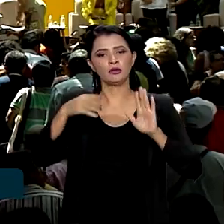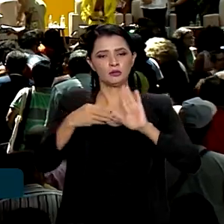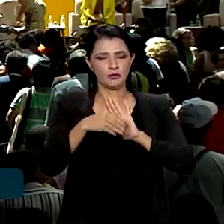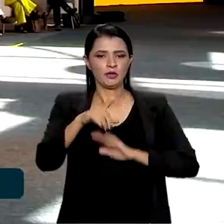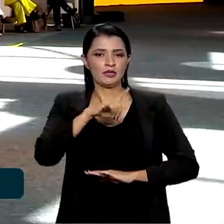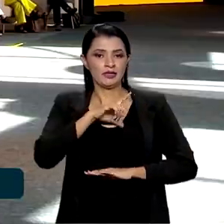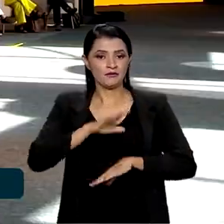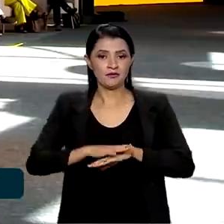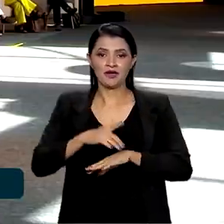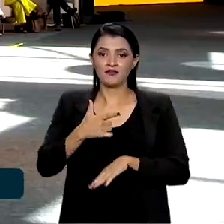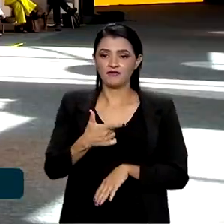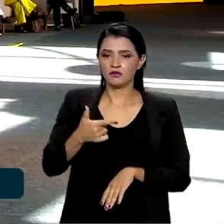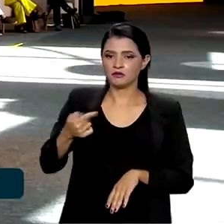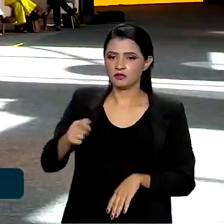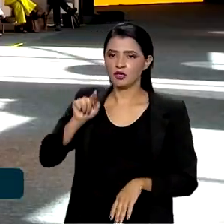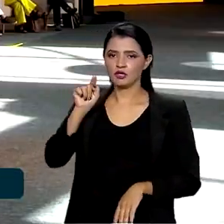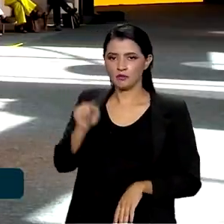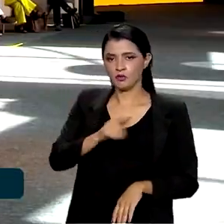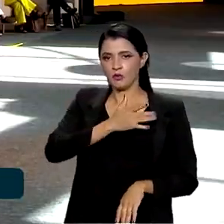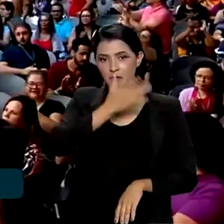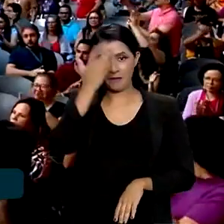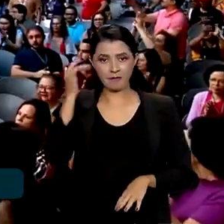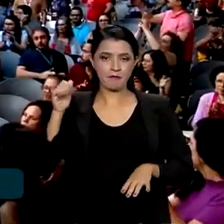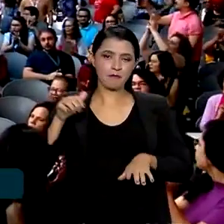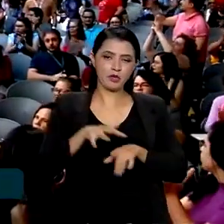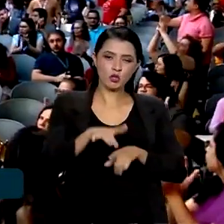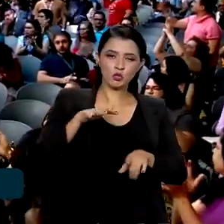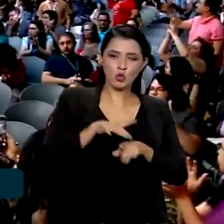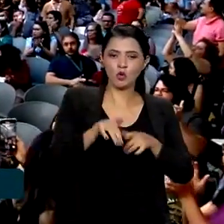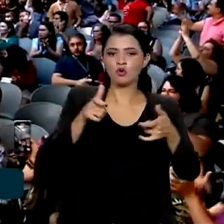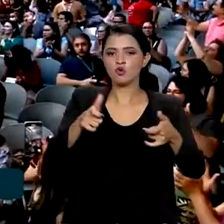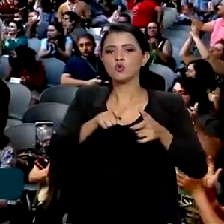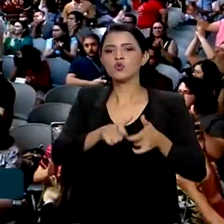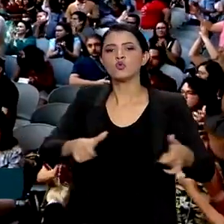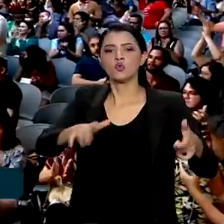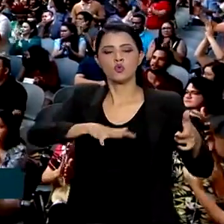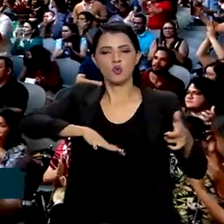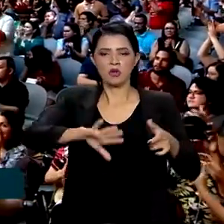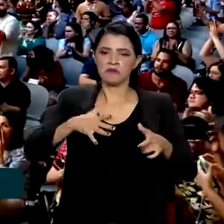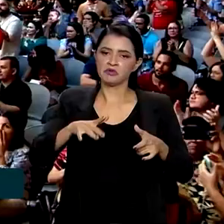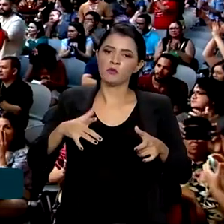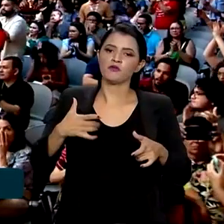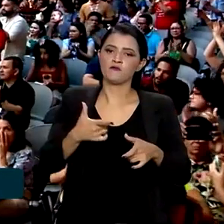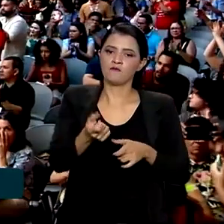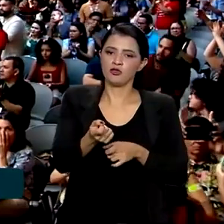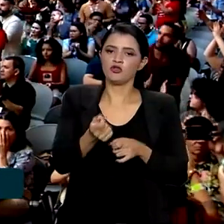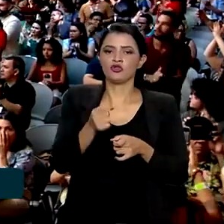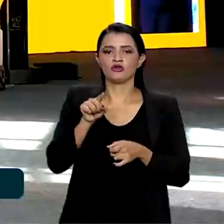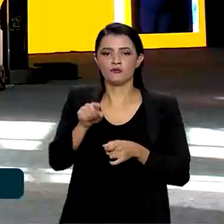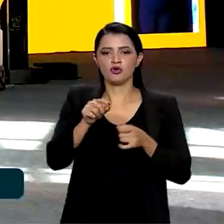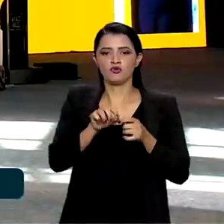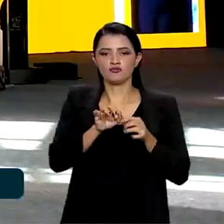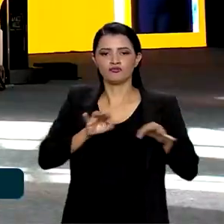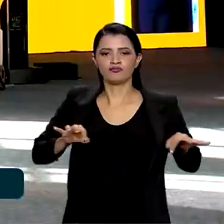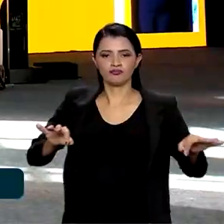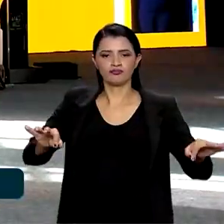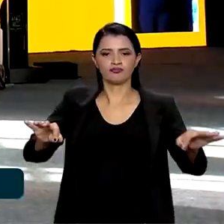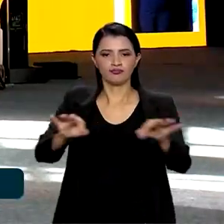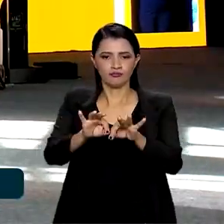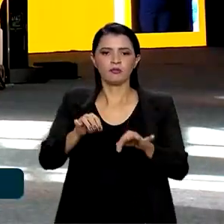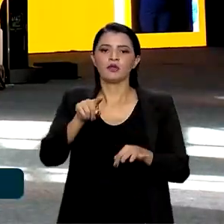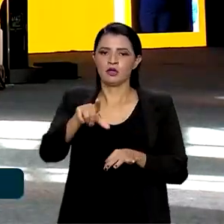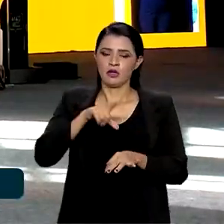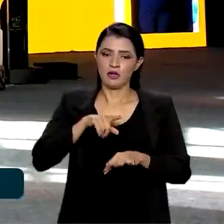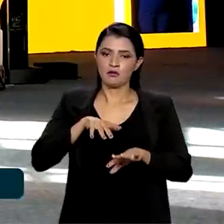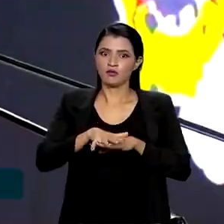com mais de 27 mil participantes. O espaço, com aproximadamente 20 mil metros quadrados, foi palco para um